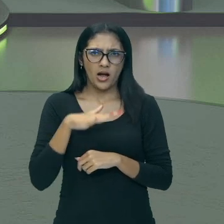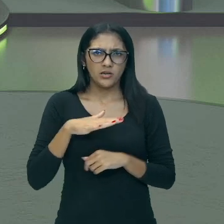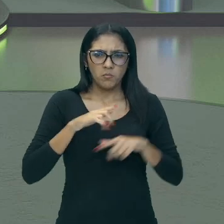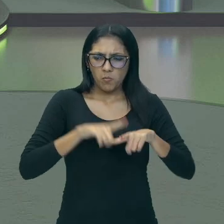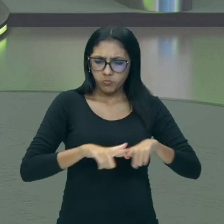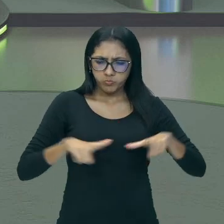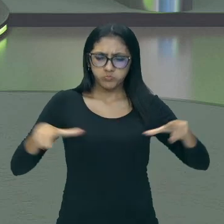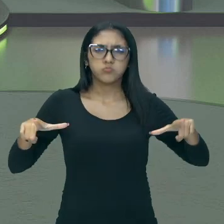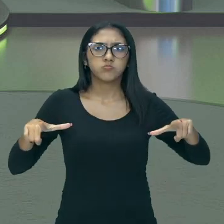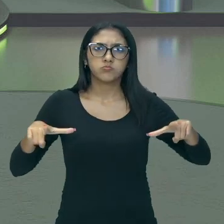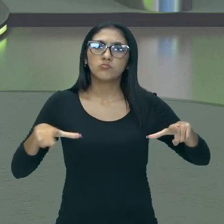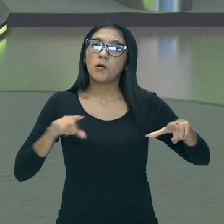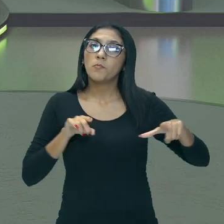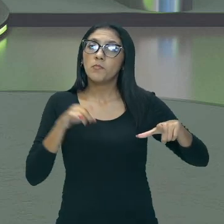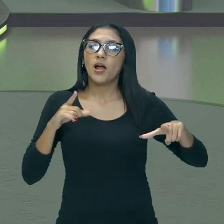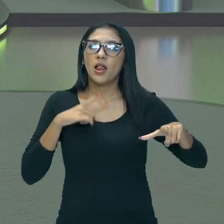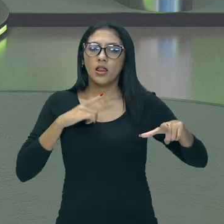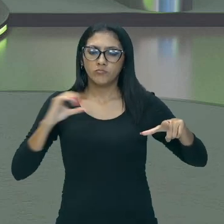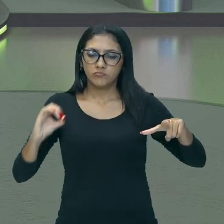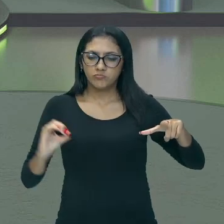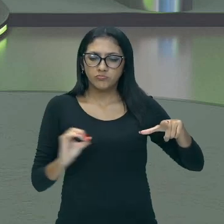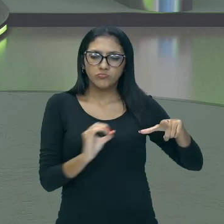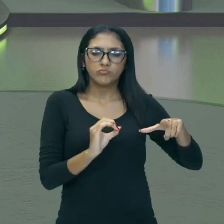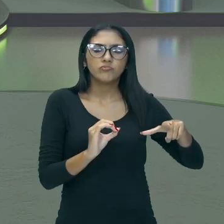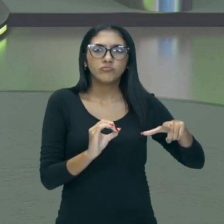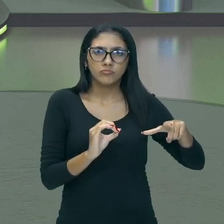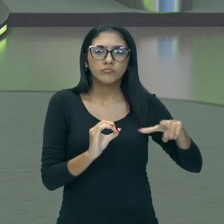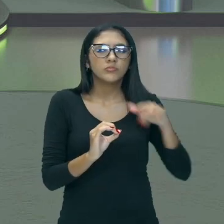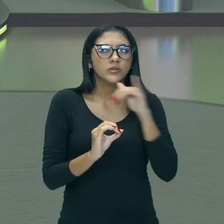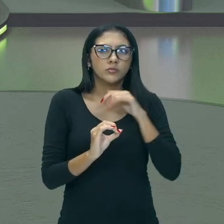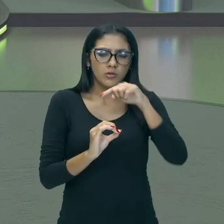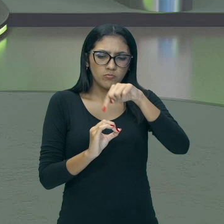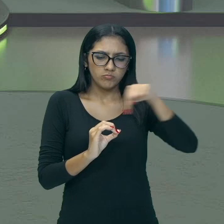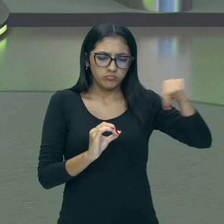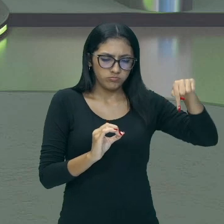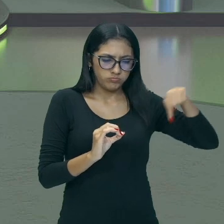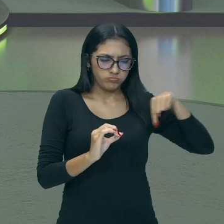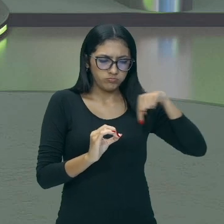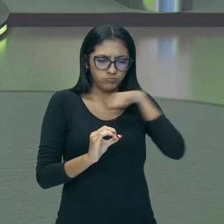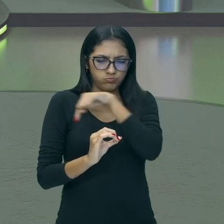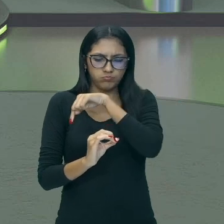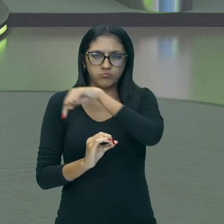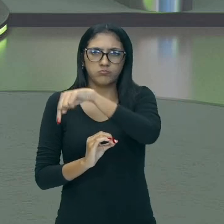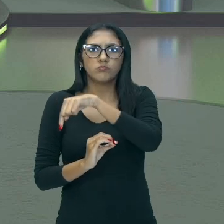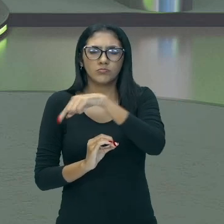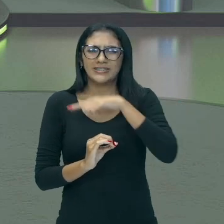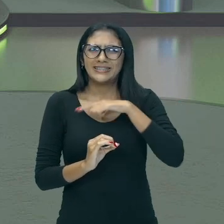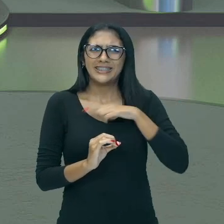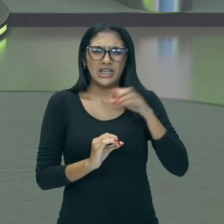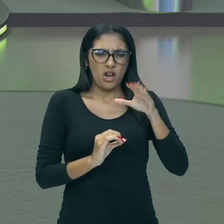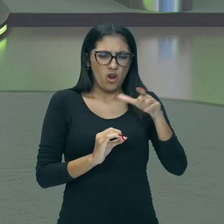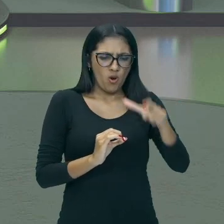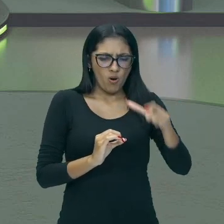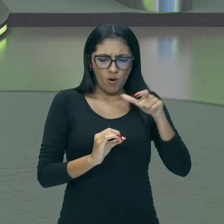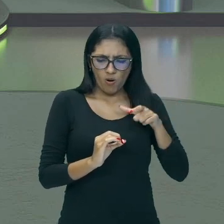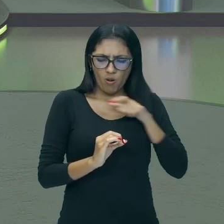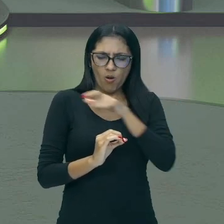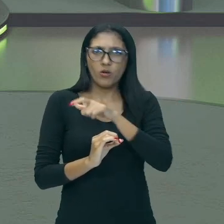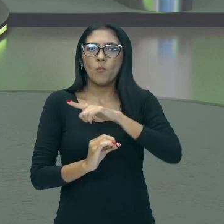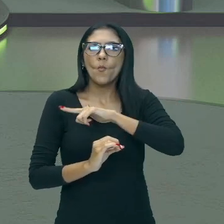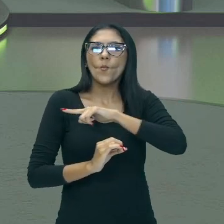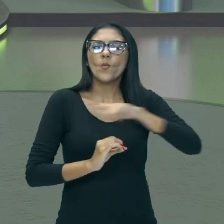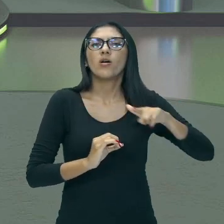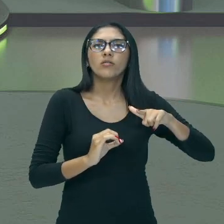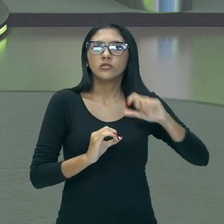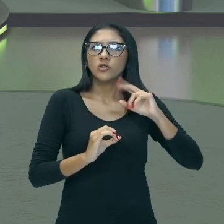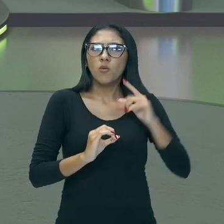eles estão rodando na borda ali do campo de futebol. Então tem imensos espaços vazios. Os cientistas dizem que se